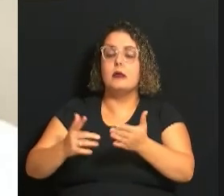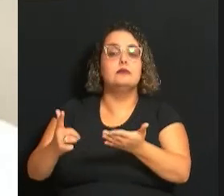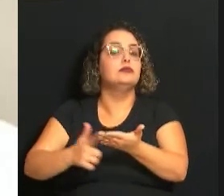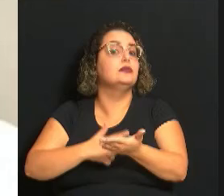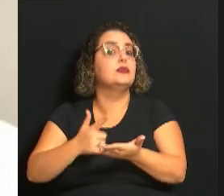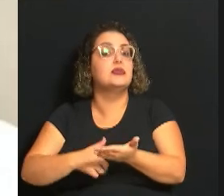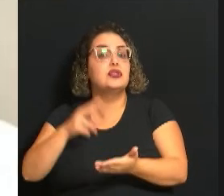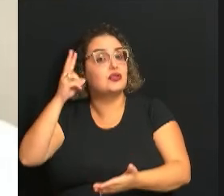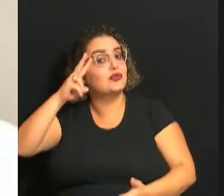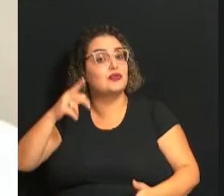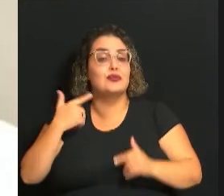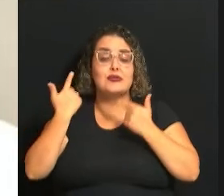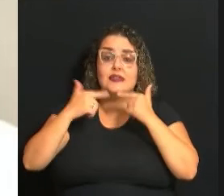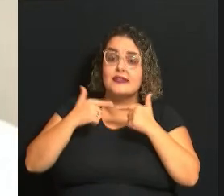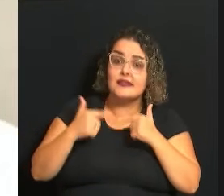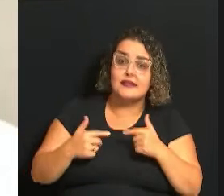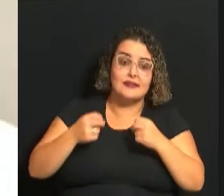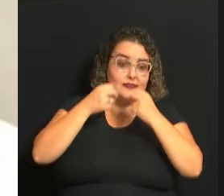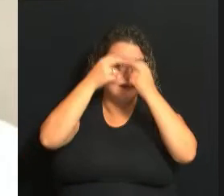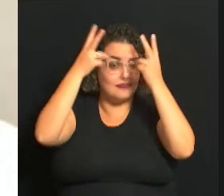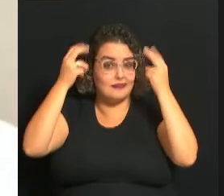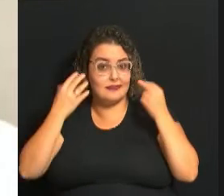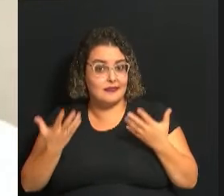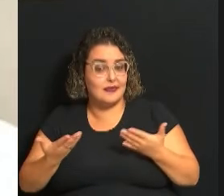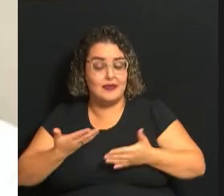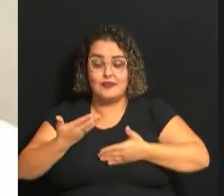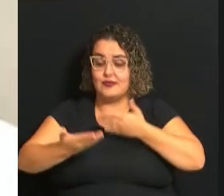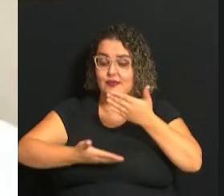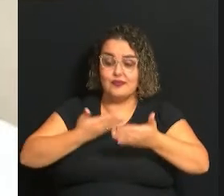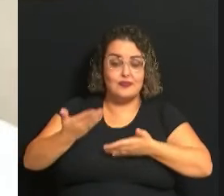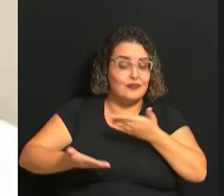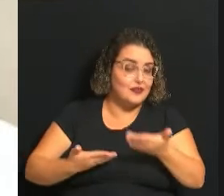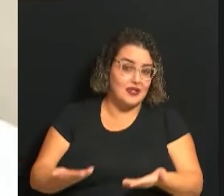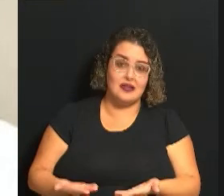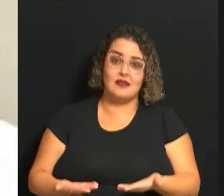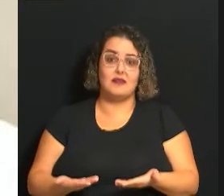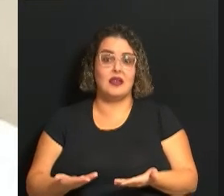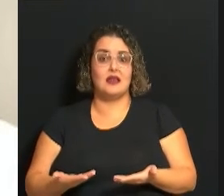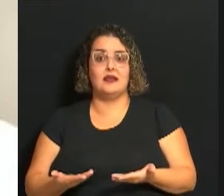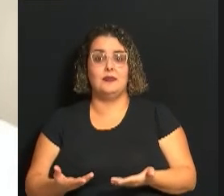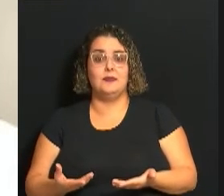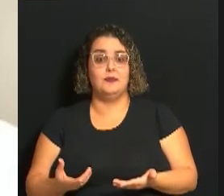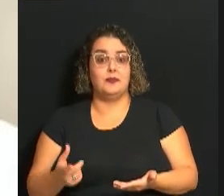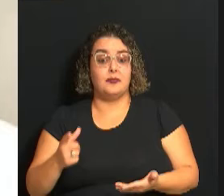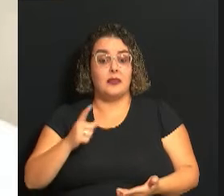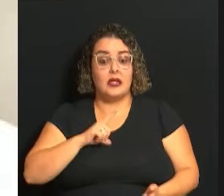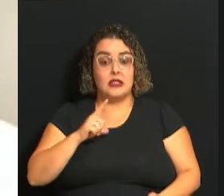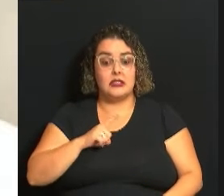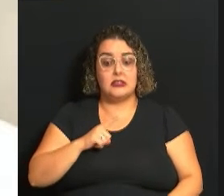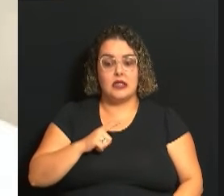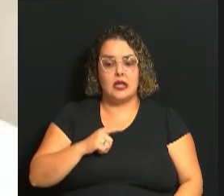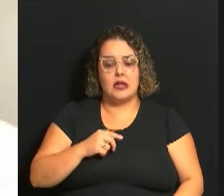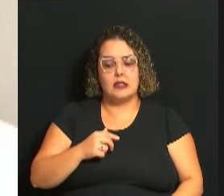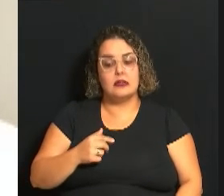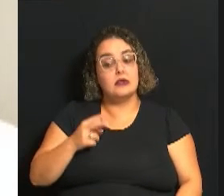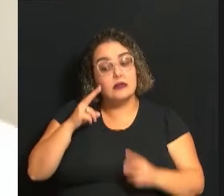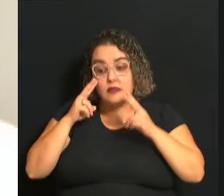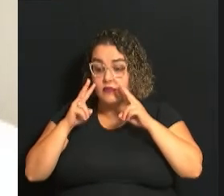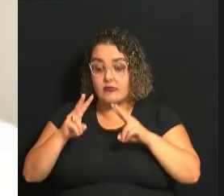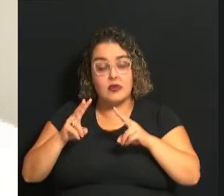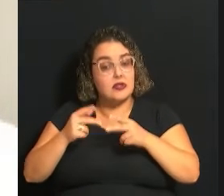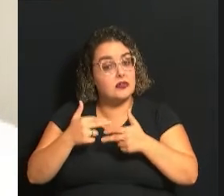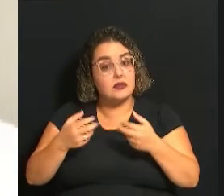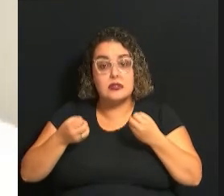com as enfermeiras, né, do tratamento em si, que a gente tem que tirar o lado bom das coisas. Eu tento